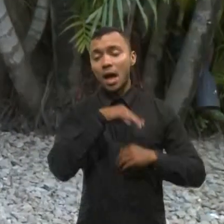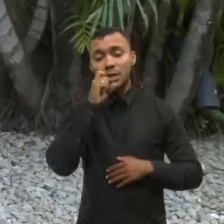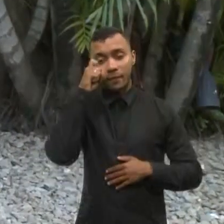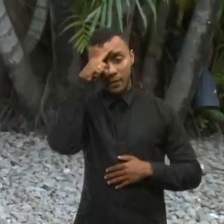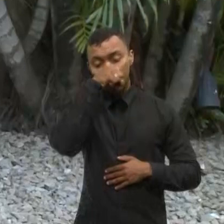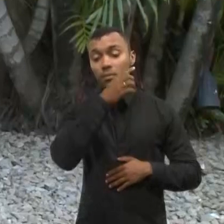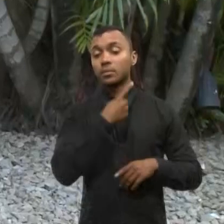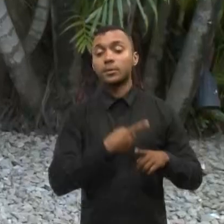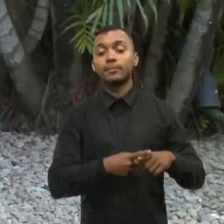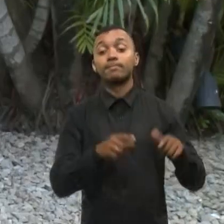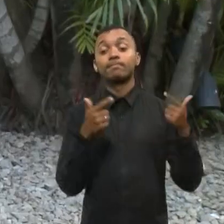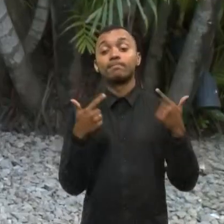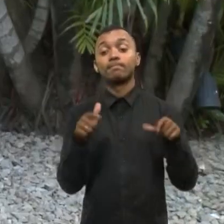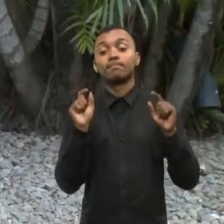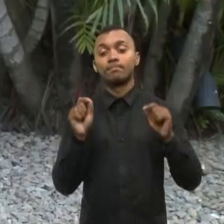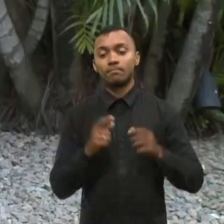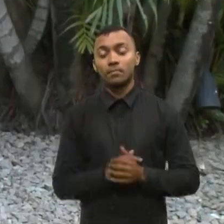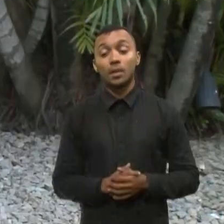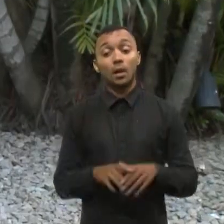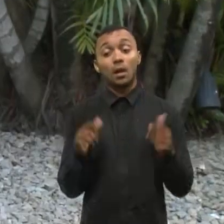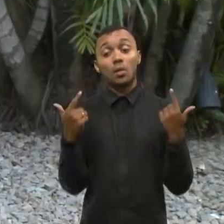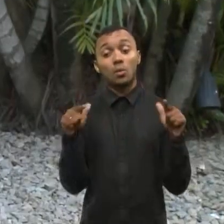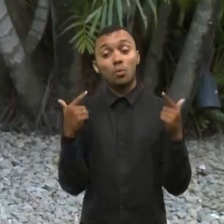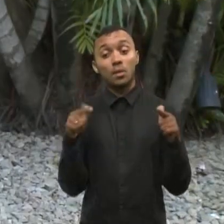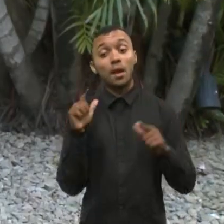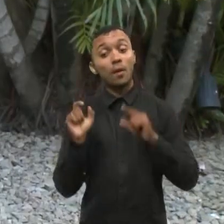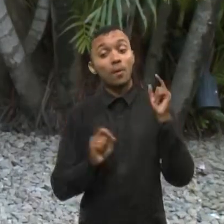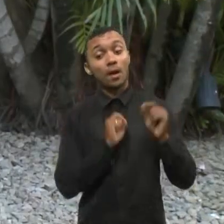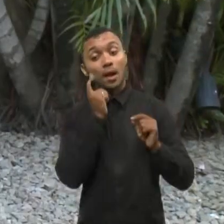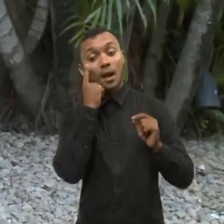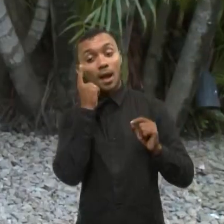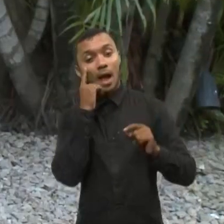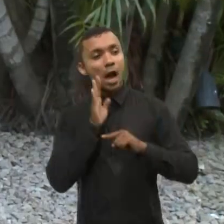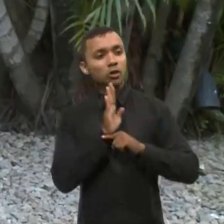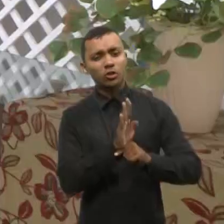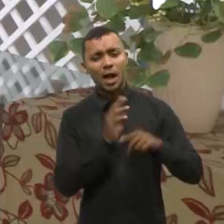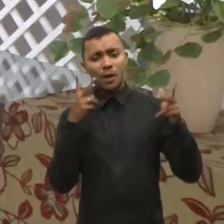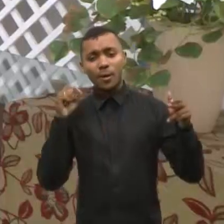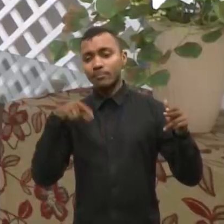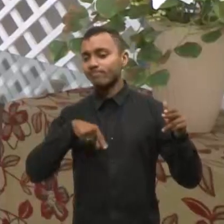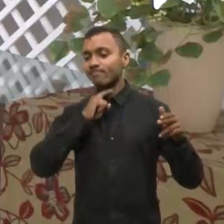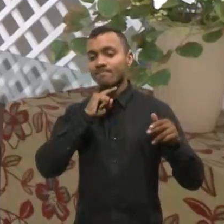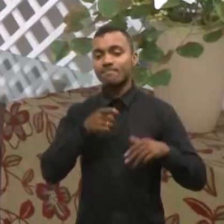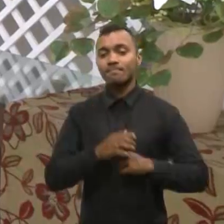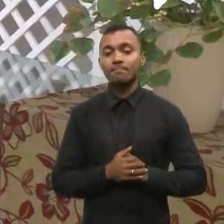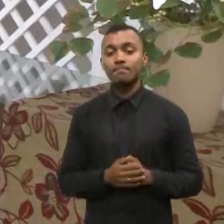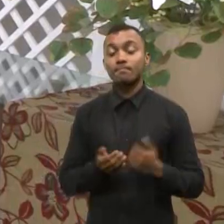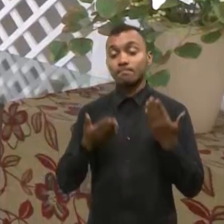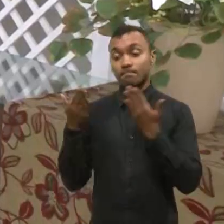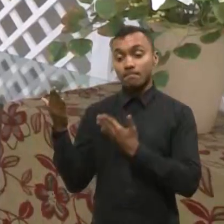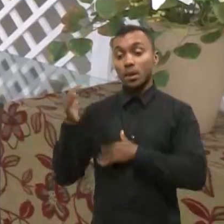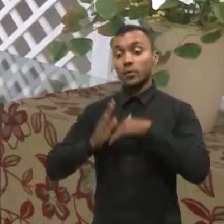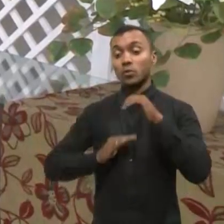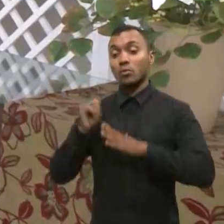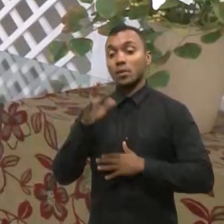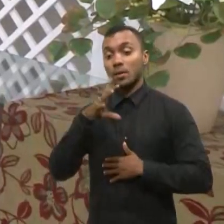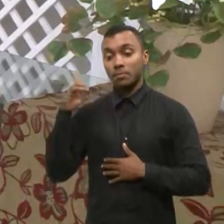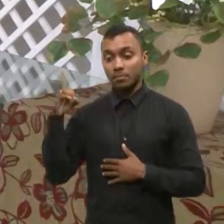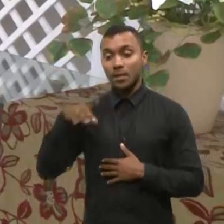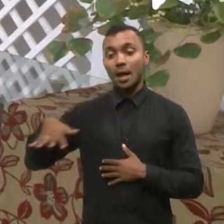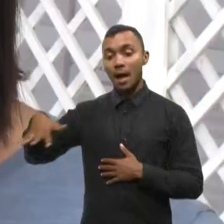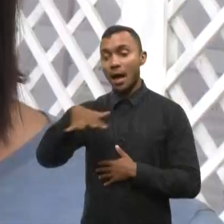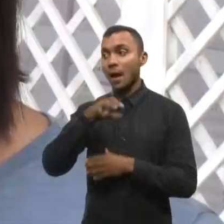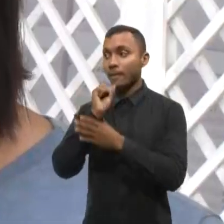porque nós não temos como fazer o que está sendo feito aqui. Ariadne coordena o setor da